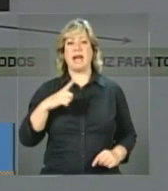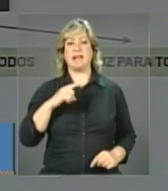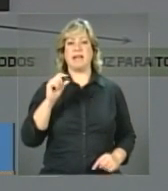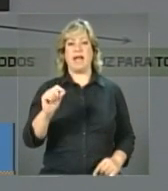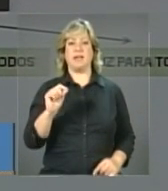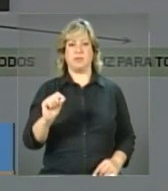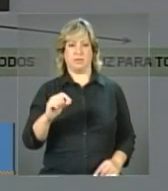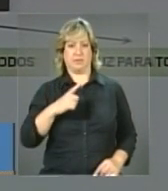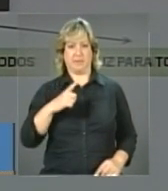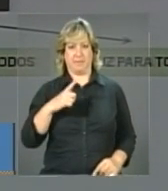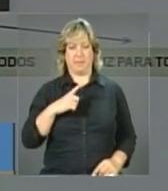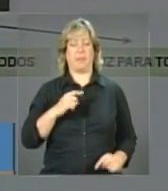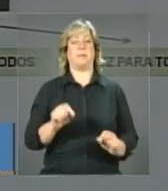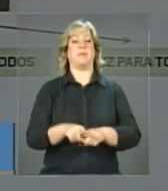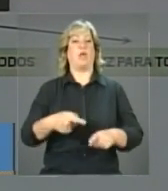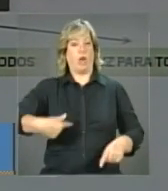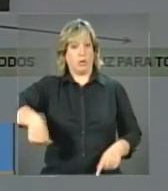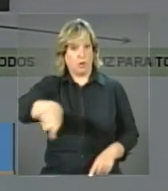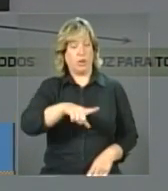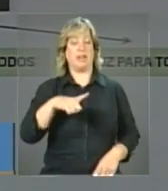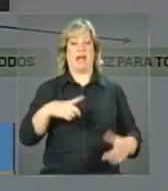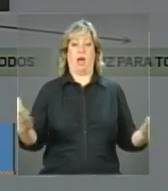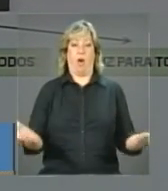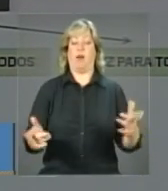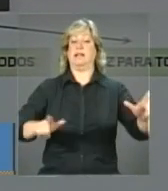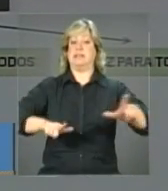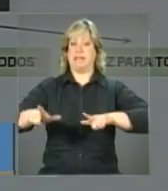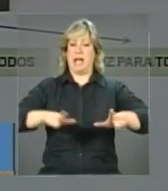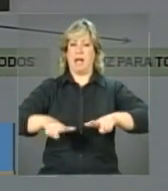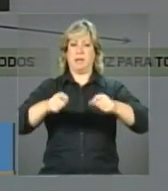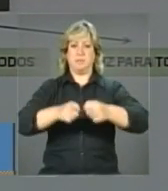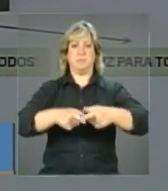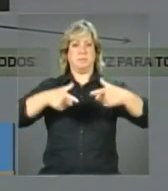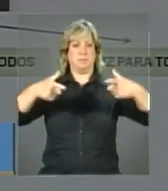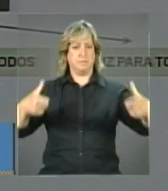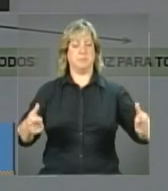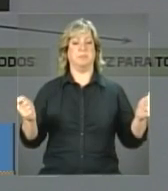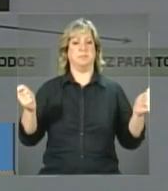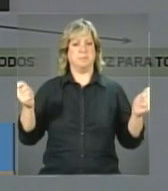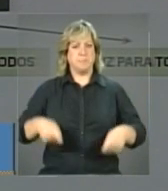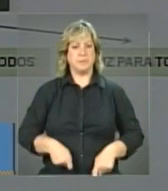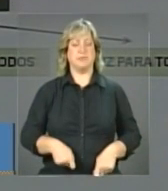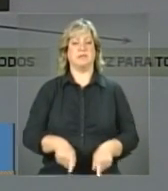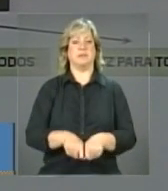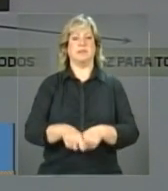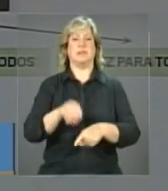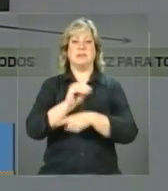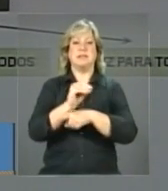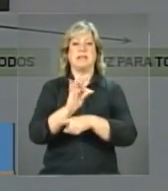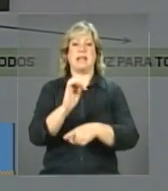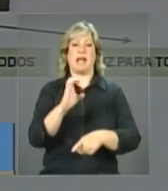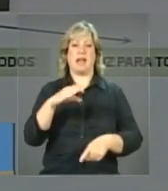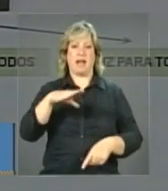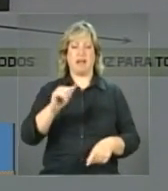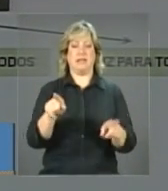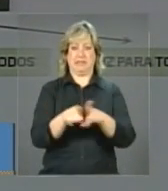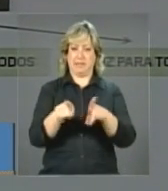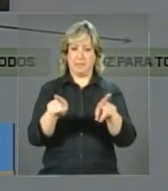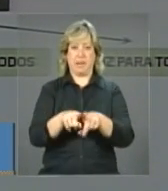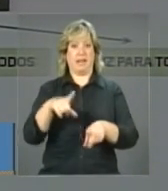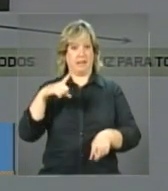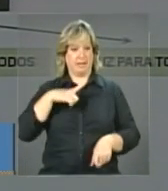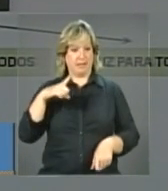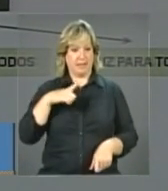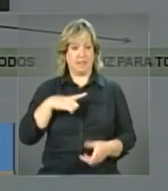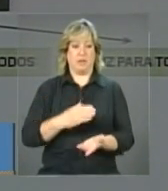Nordeste brasileiro. Nós estamos trabalhando com ampliação de capacidades através de assistência técnica, mas também estamos